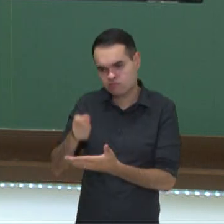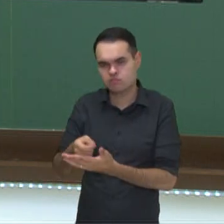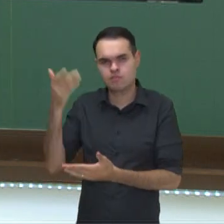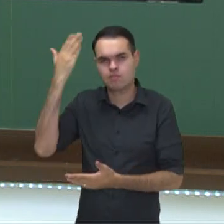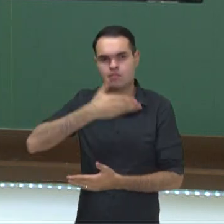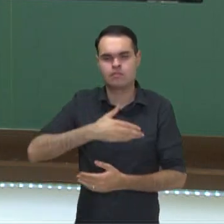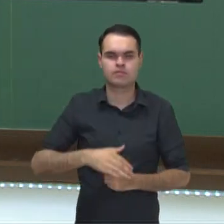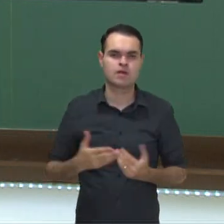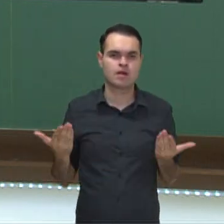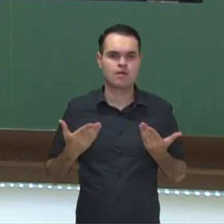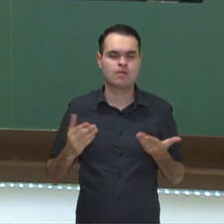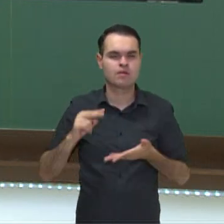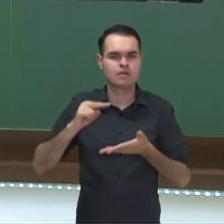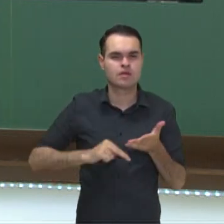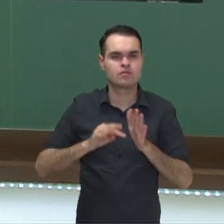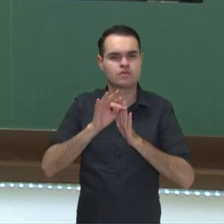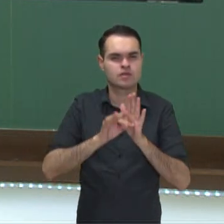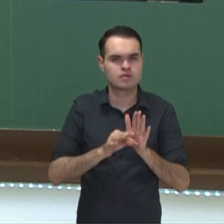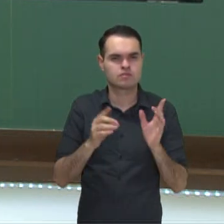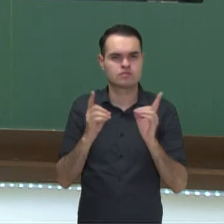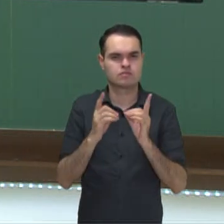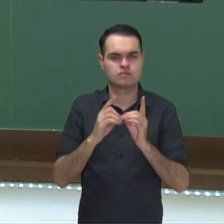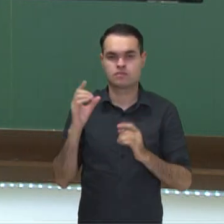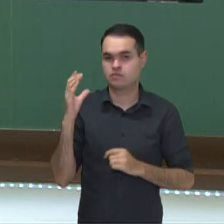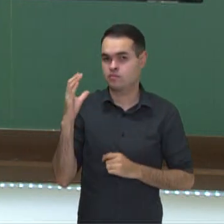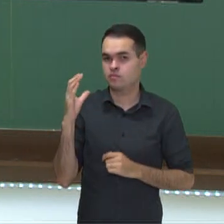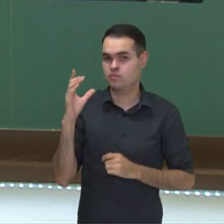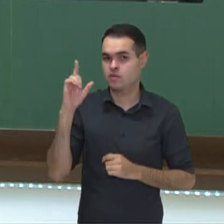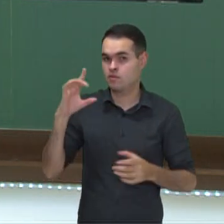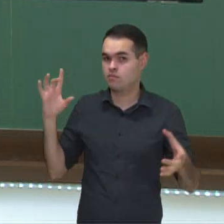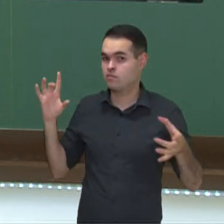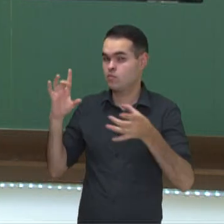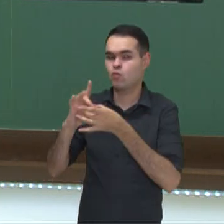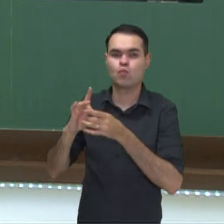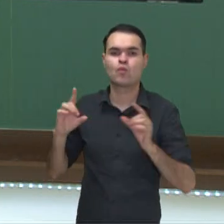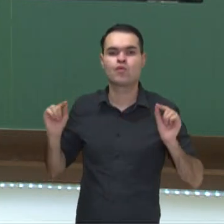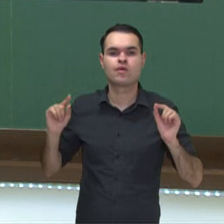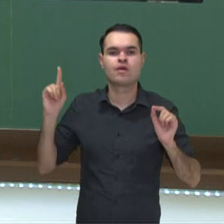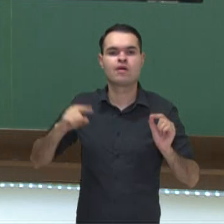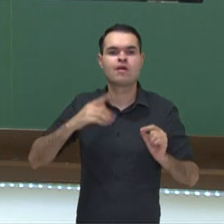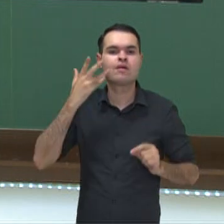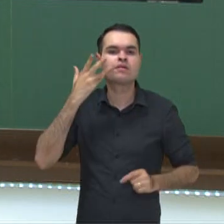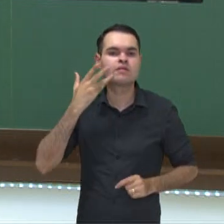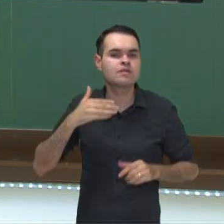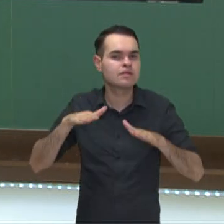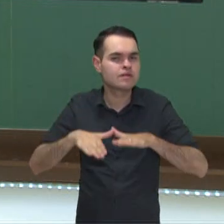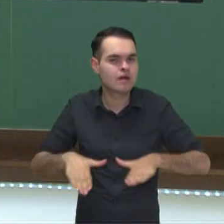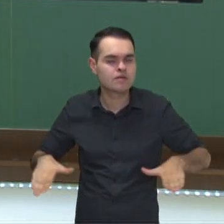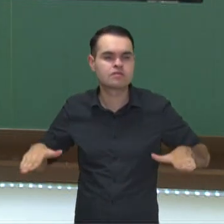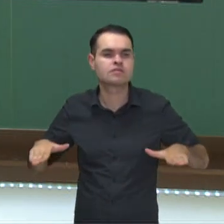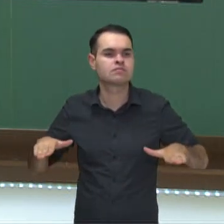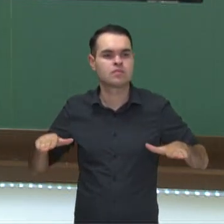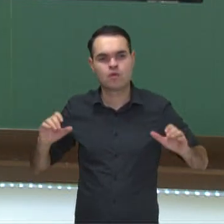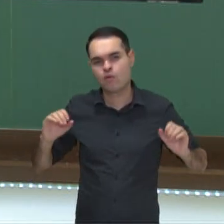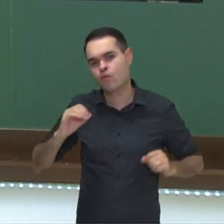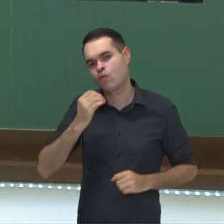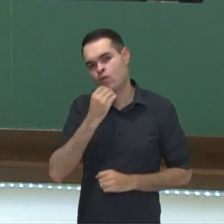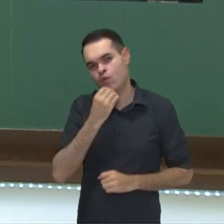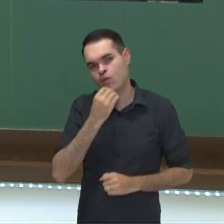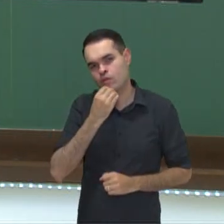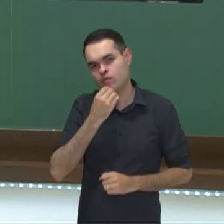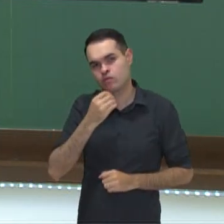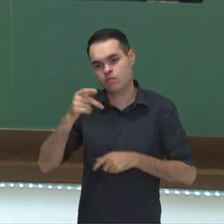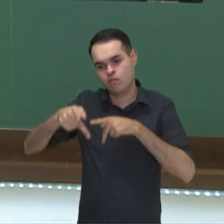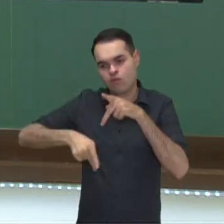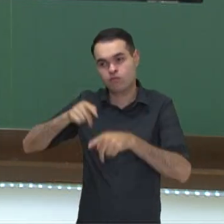Agora, nós vamos fazer a leitura de um texto didático-científico que está destinado a crianças e, de certa forma, claro, ao público em geral,